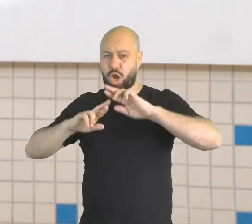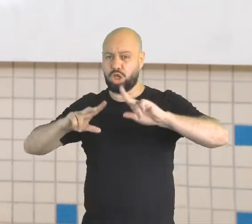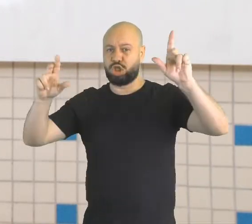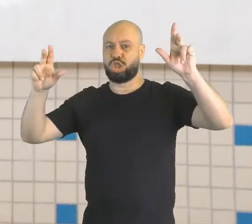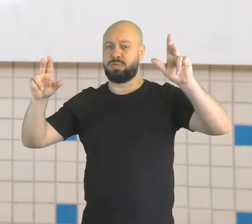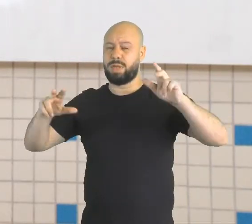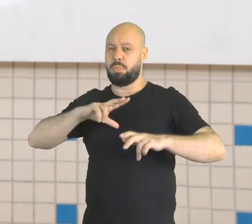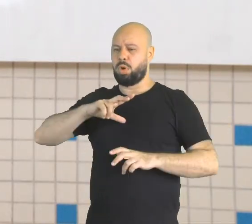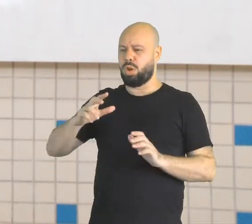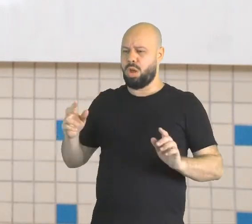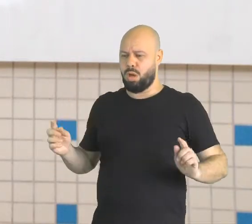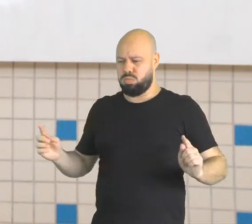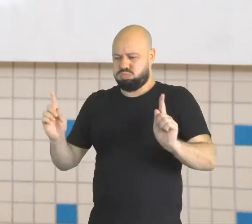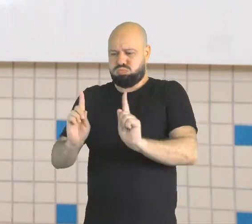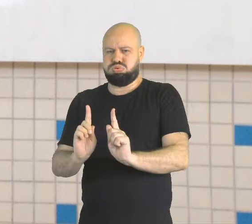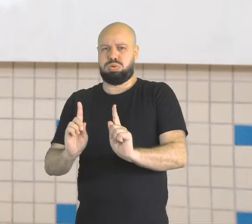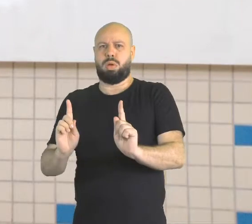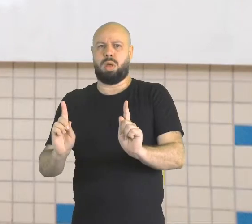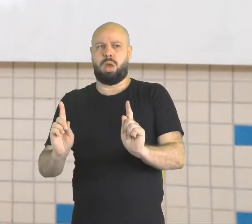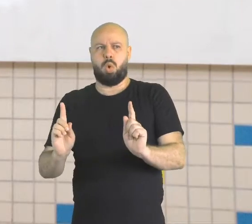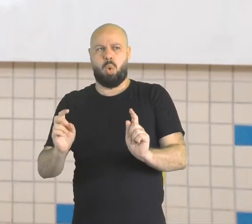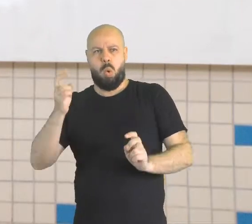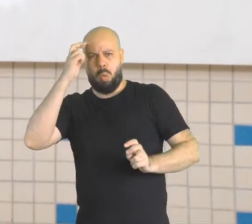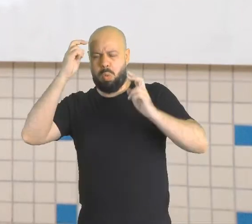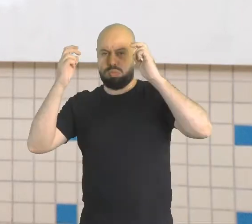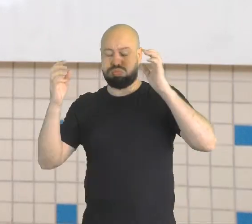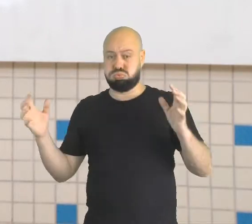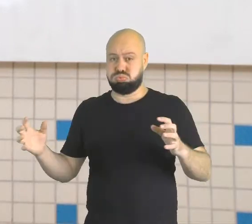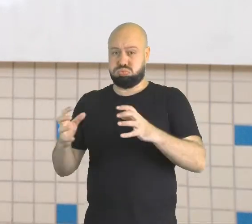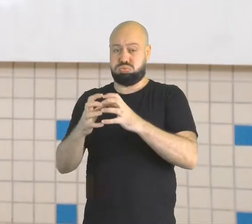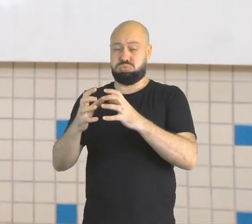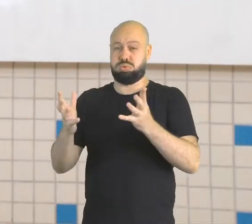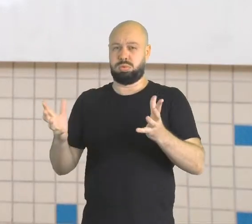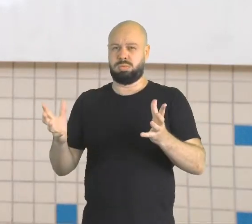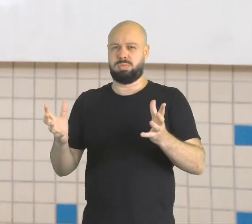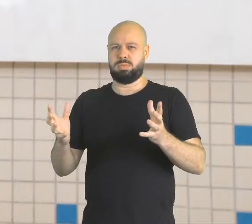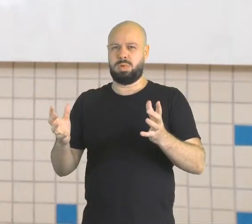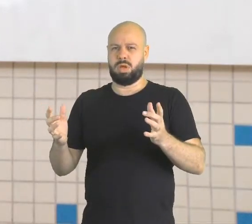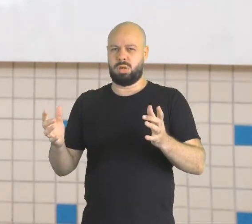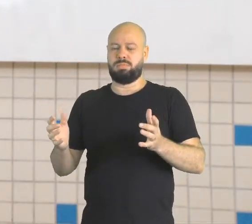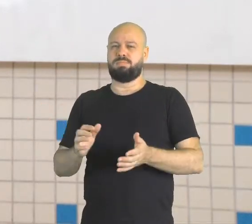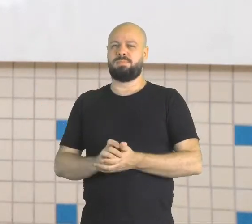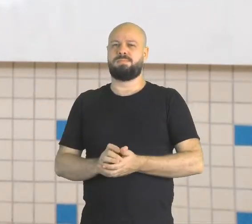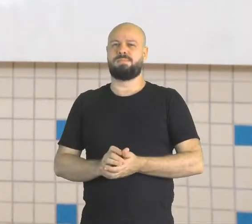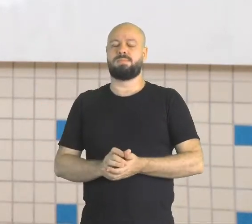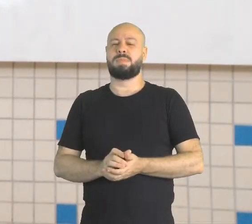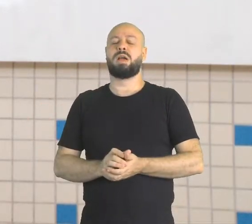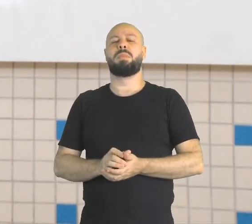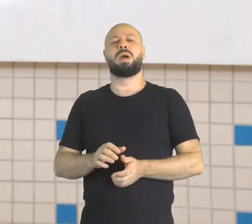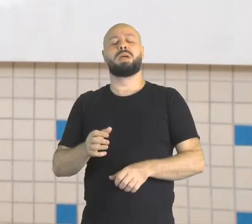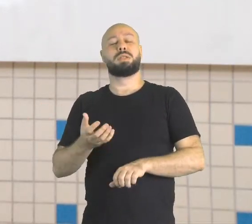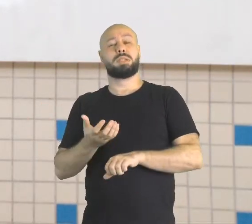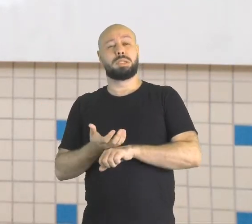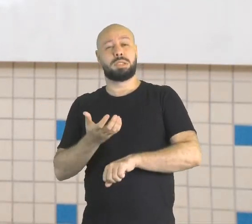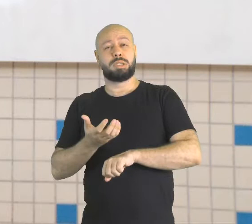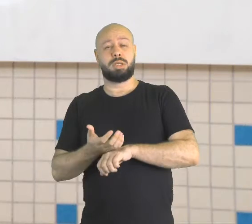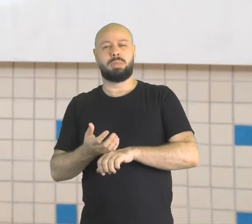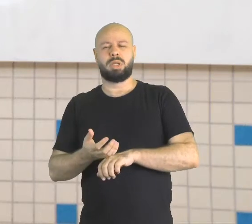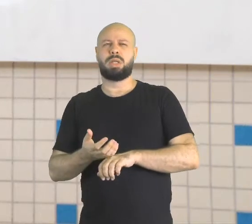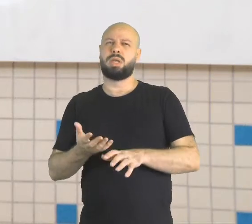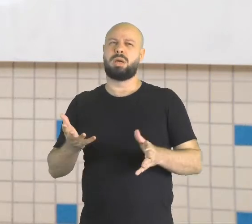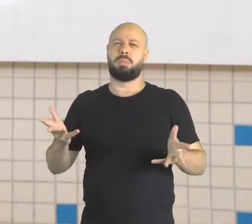esses nativos e vice-versa. Nós entramos na questão muito de uma disciplina que eu acho que ela é